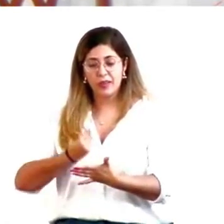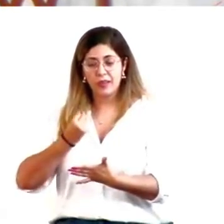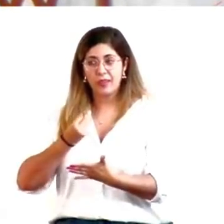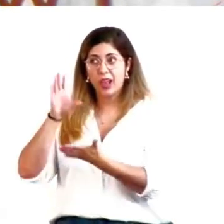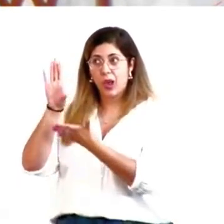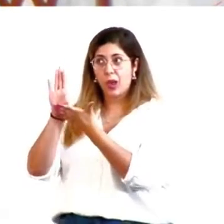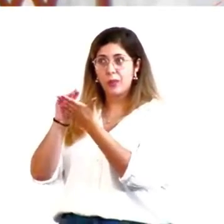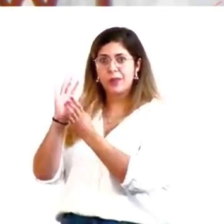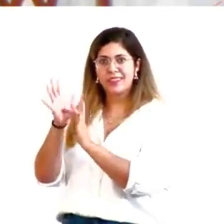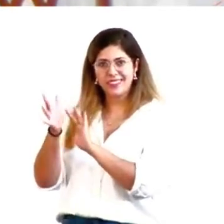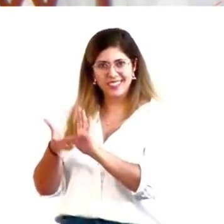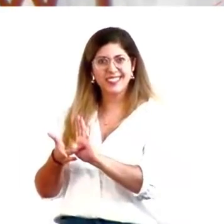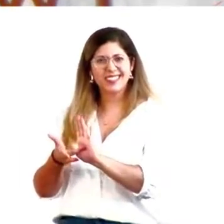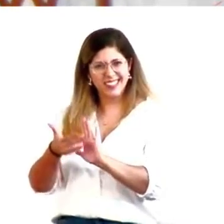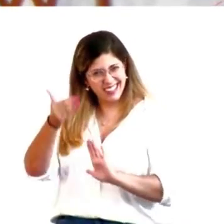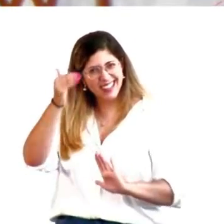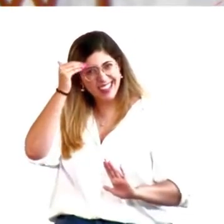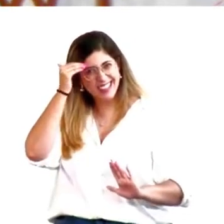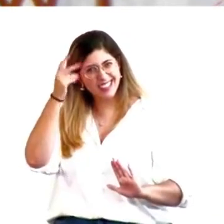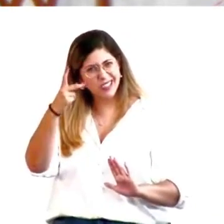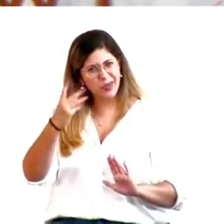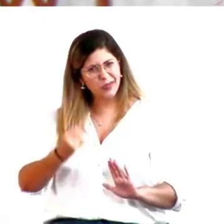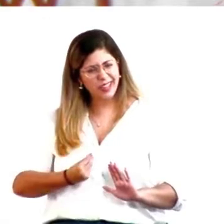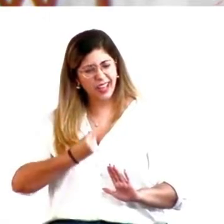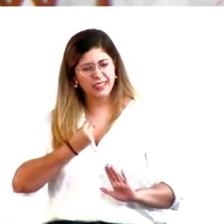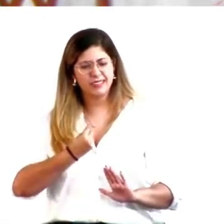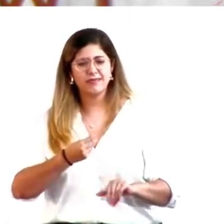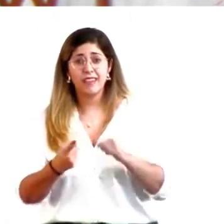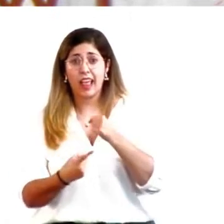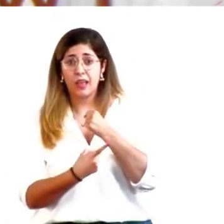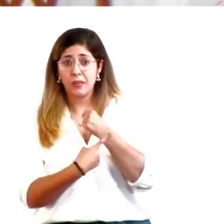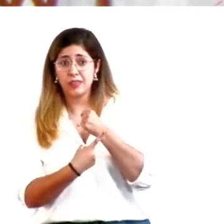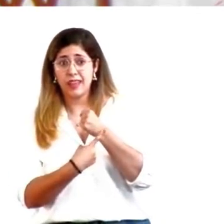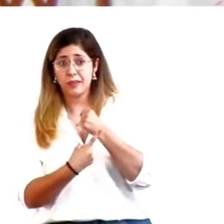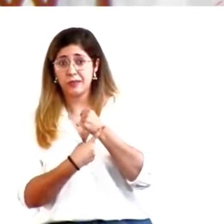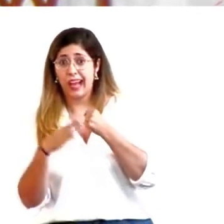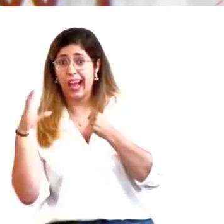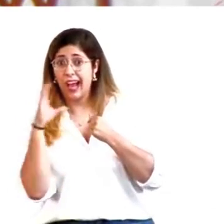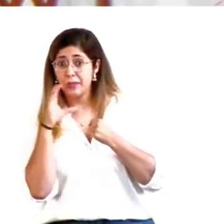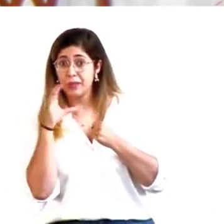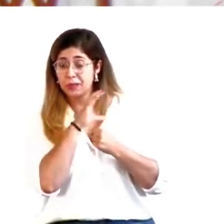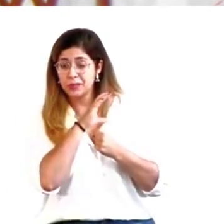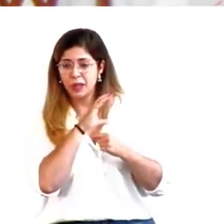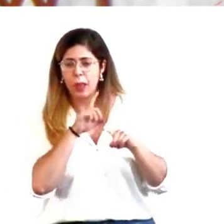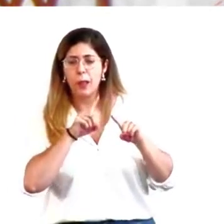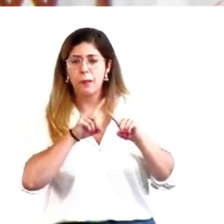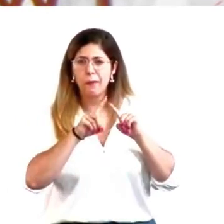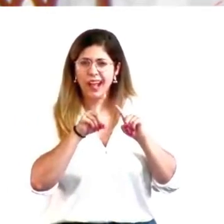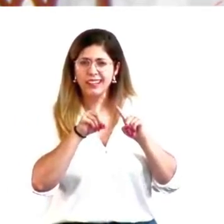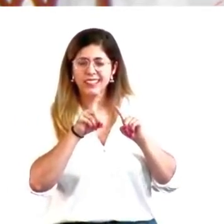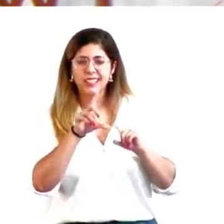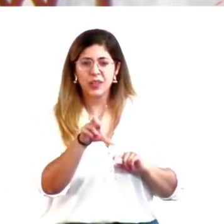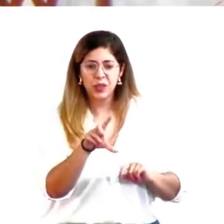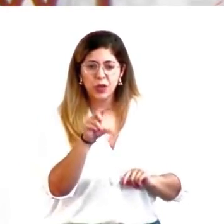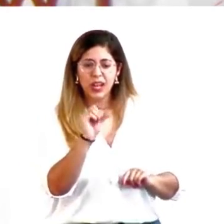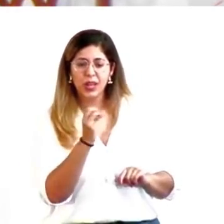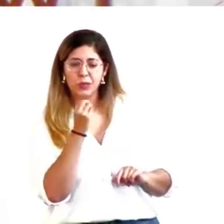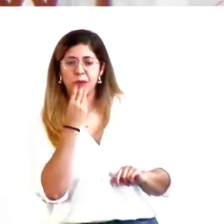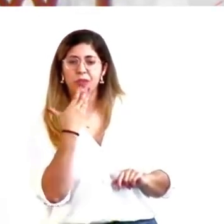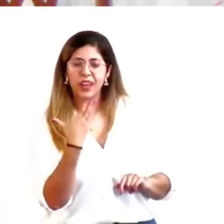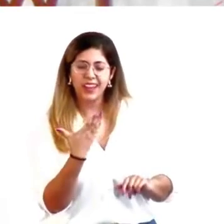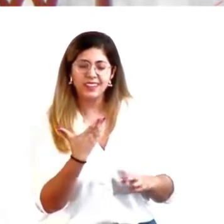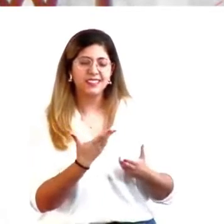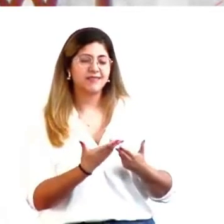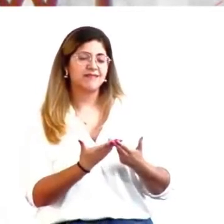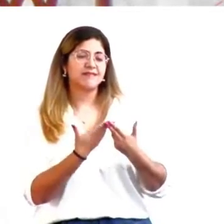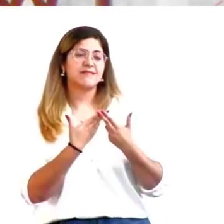Deus. Ou seja, enquanto o tempo está passando, você está escolhendo a bondade, a mansidão, o domínio